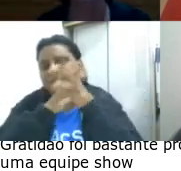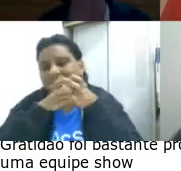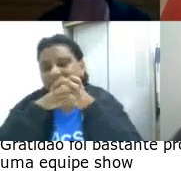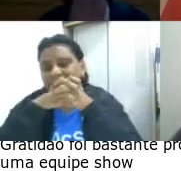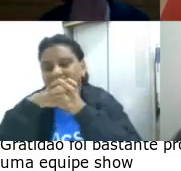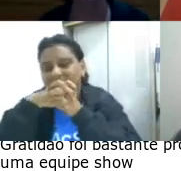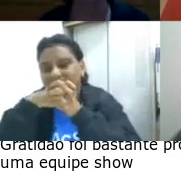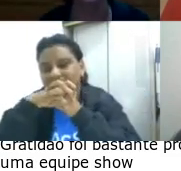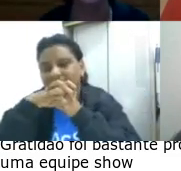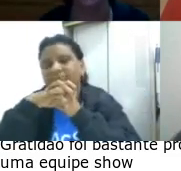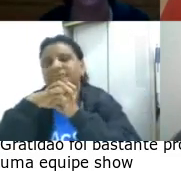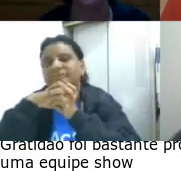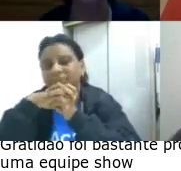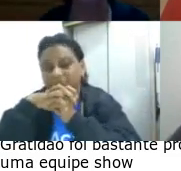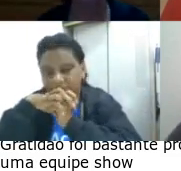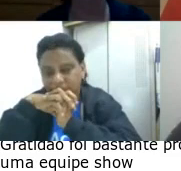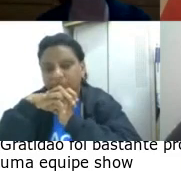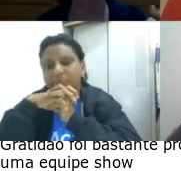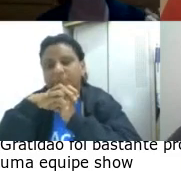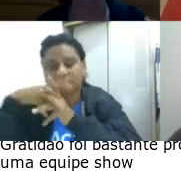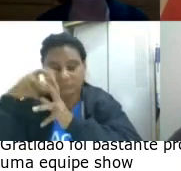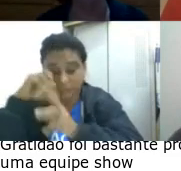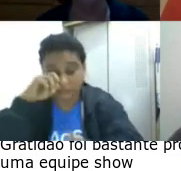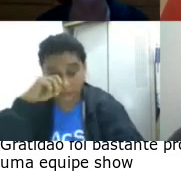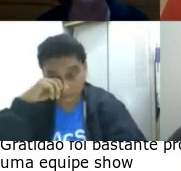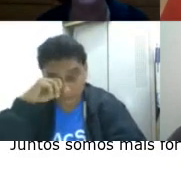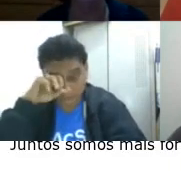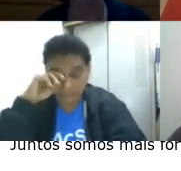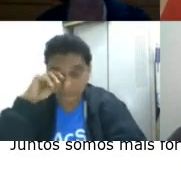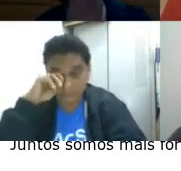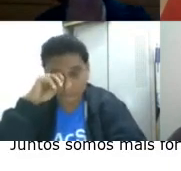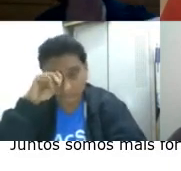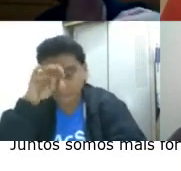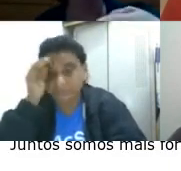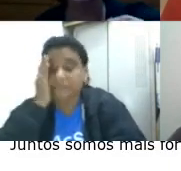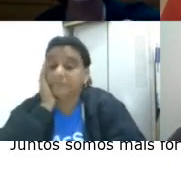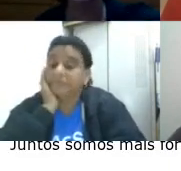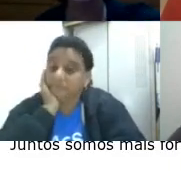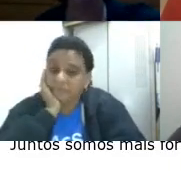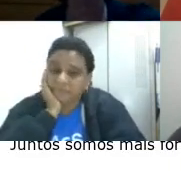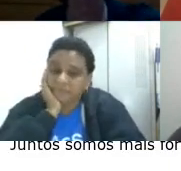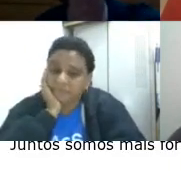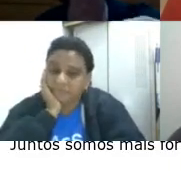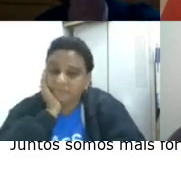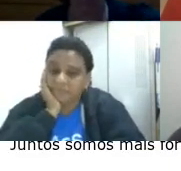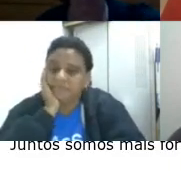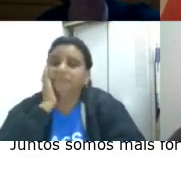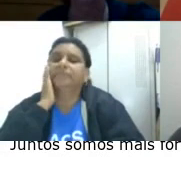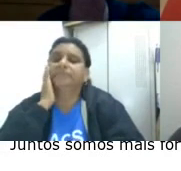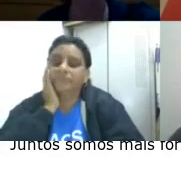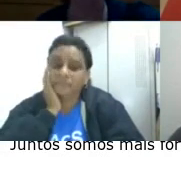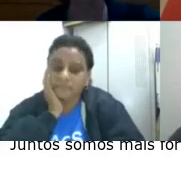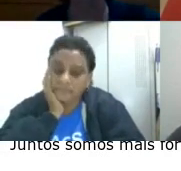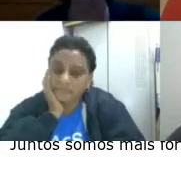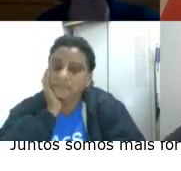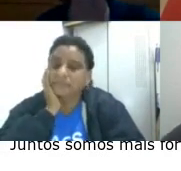paciente de tuberculose dizendo que parou de tomar porque a urina ficou escura quer dizer era uma informação básica e ele não teve na